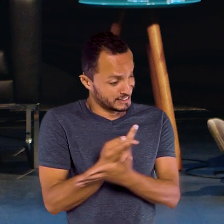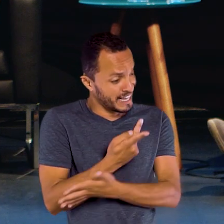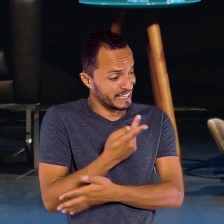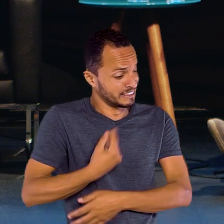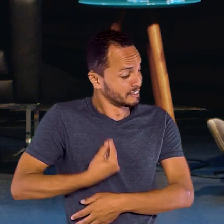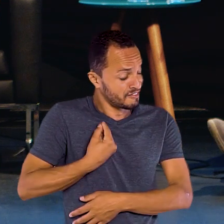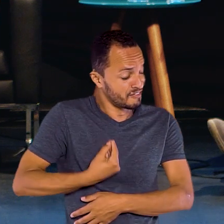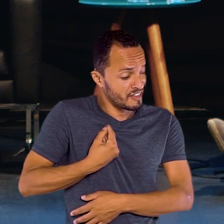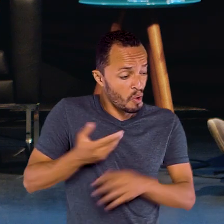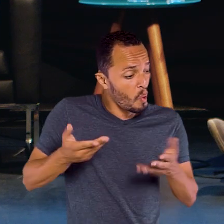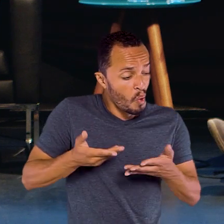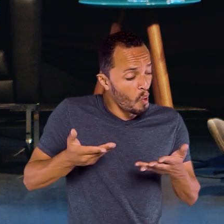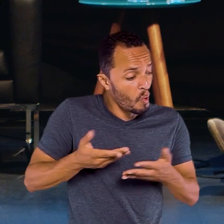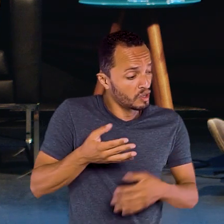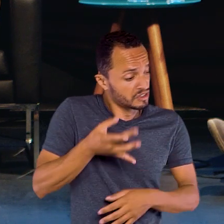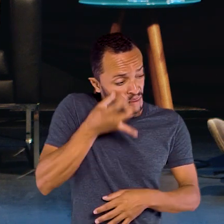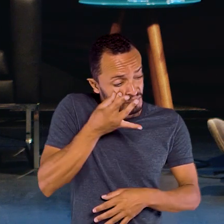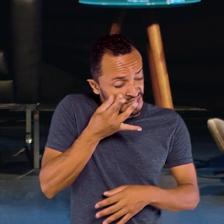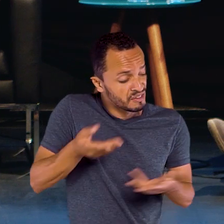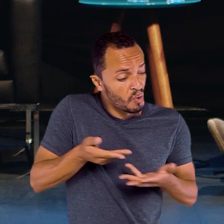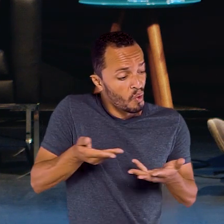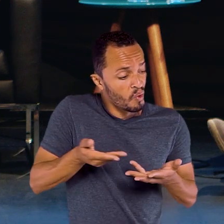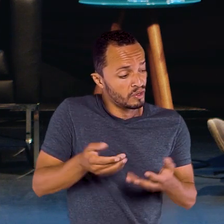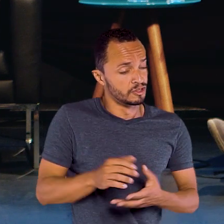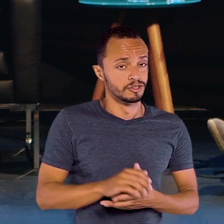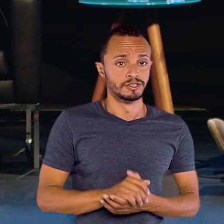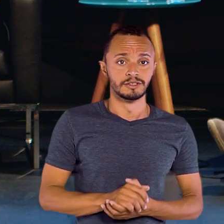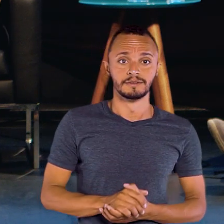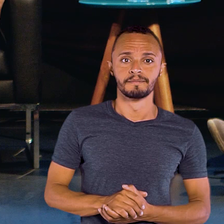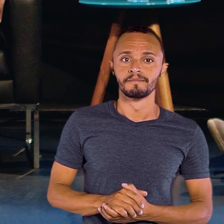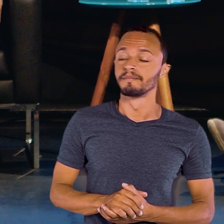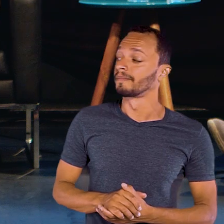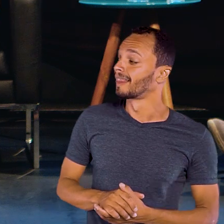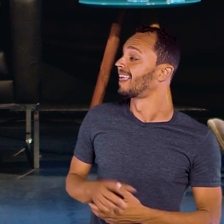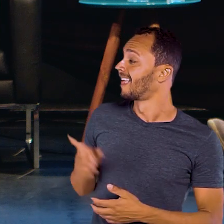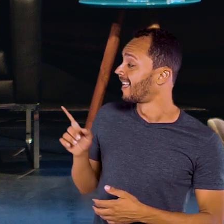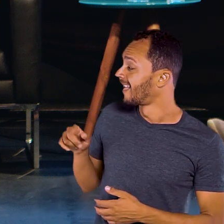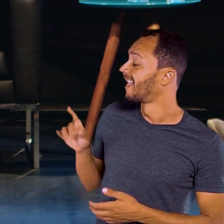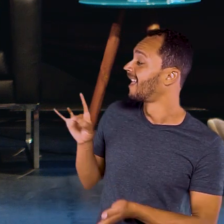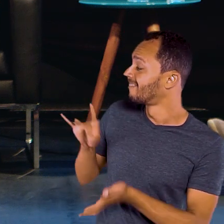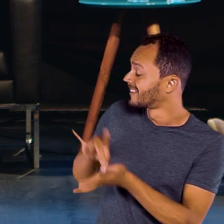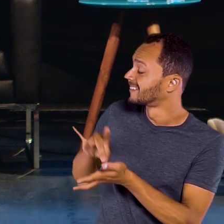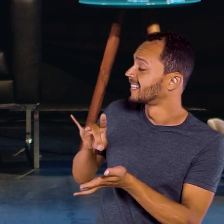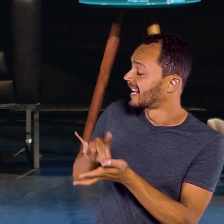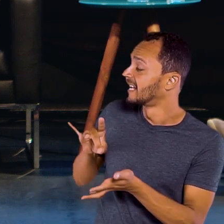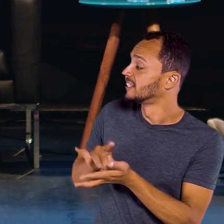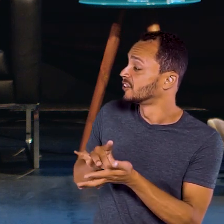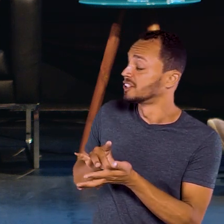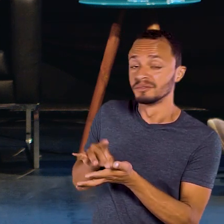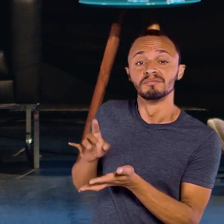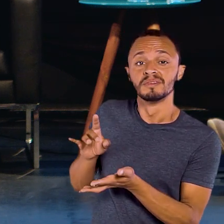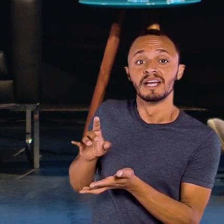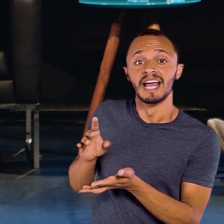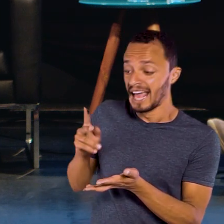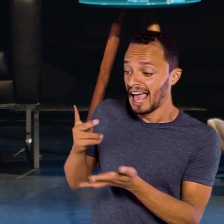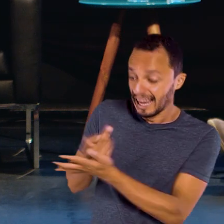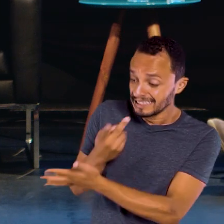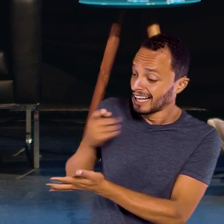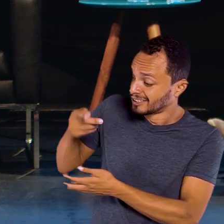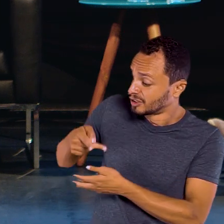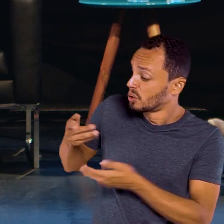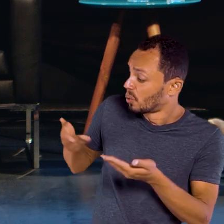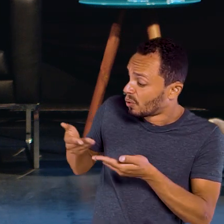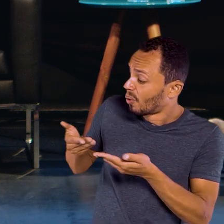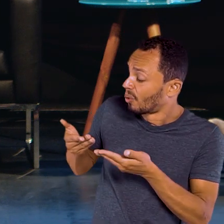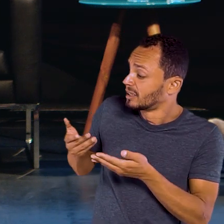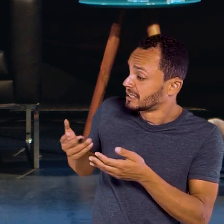impôs? Pois é, a realidade se impõe, né? Mas, no Água de Barrela, tem